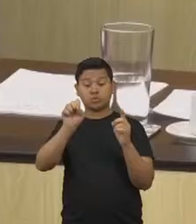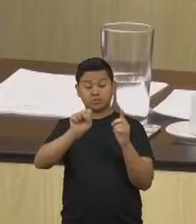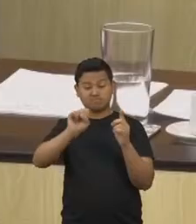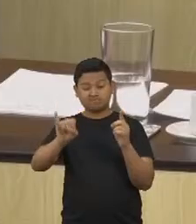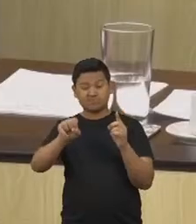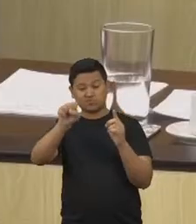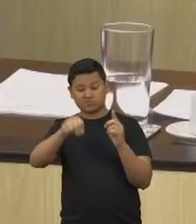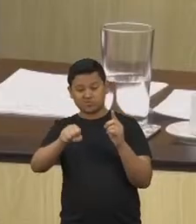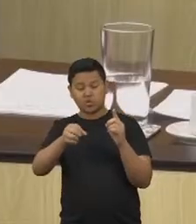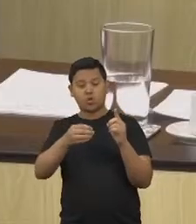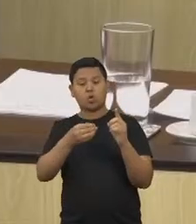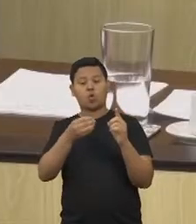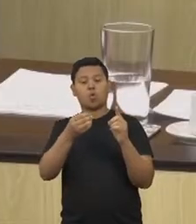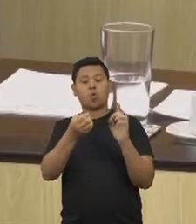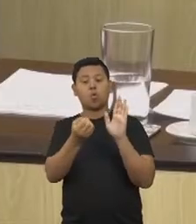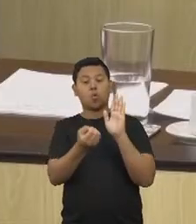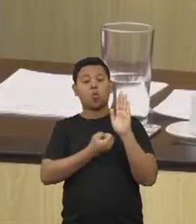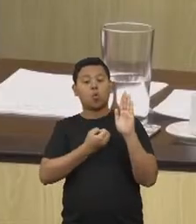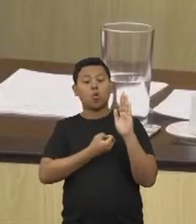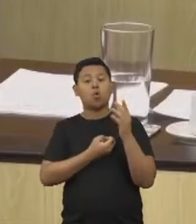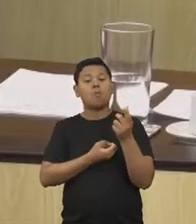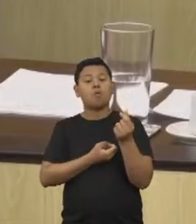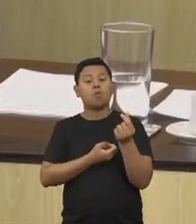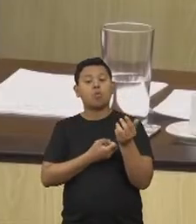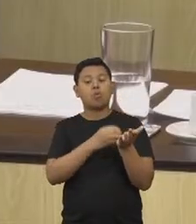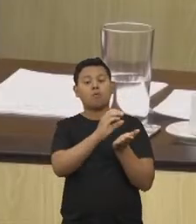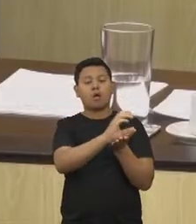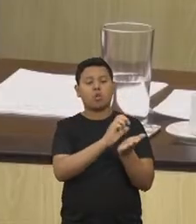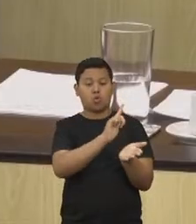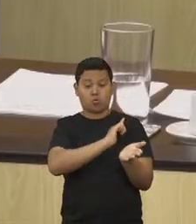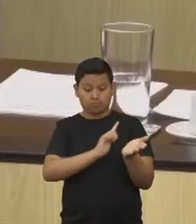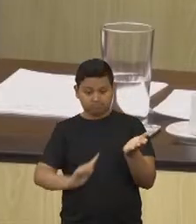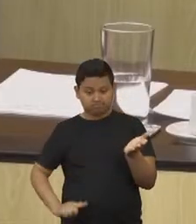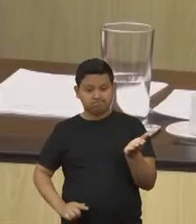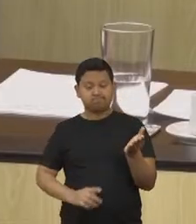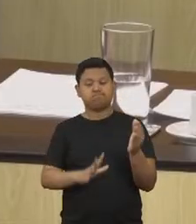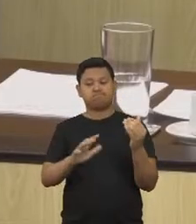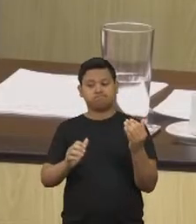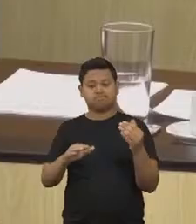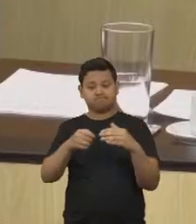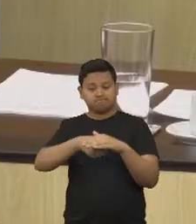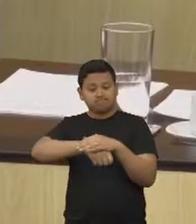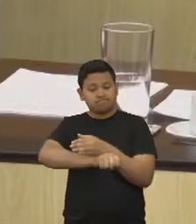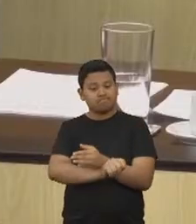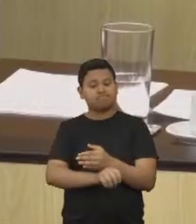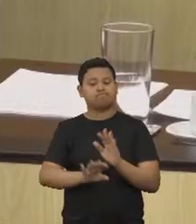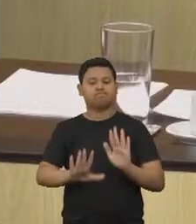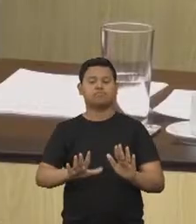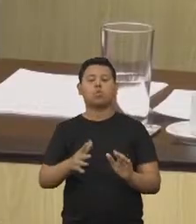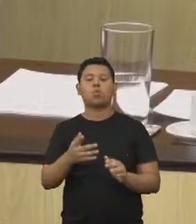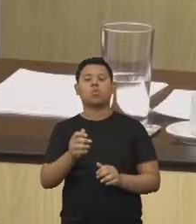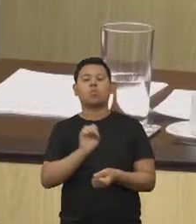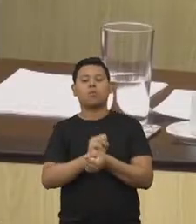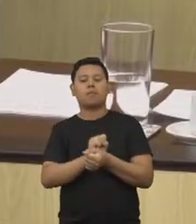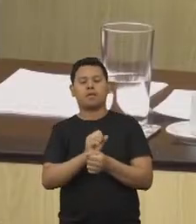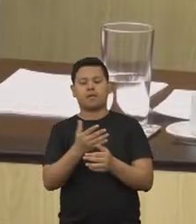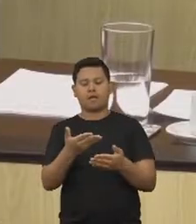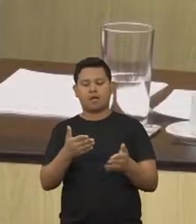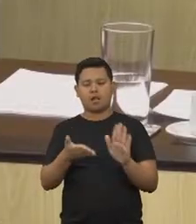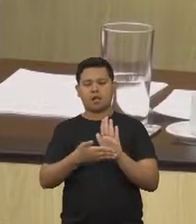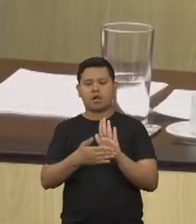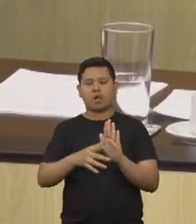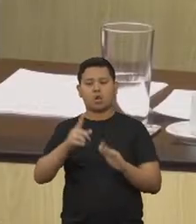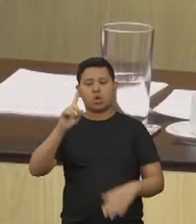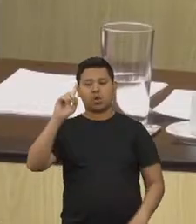valor que foi ou será repassado no presente ano. Ao aguardo de manifestação, subscrevemos. Sala